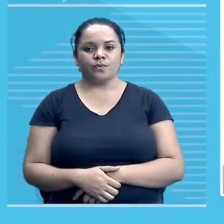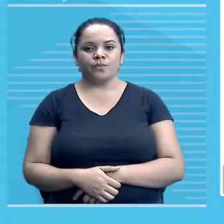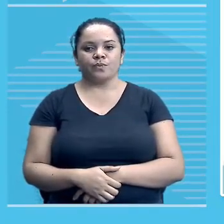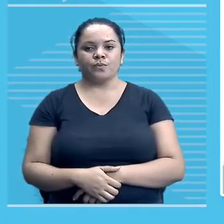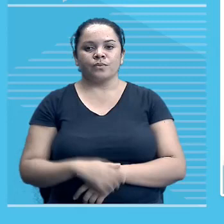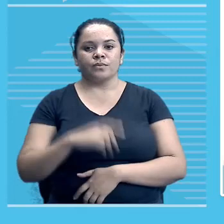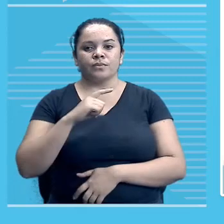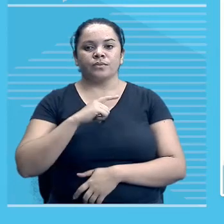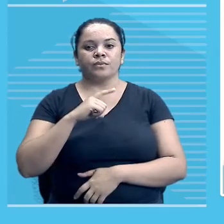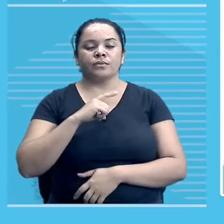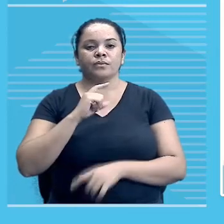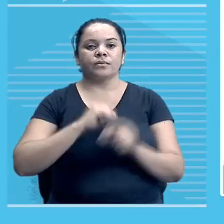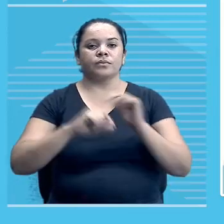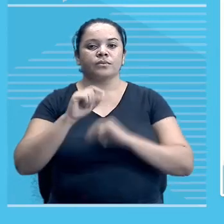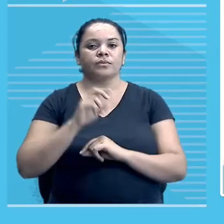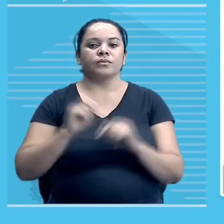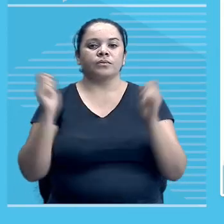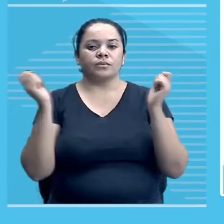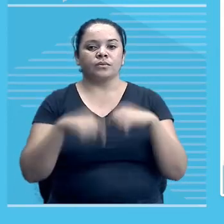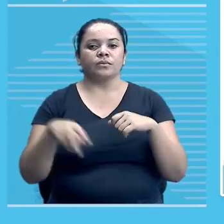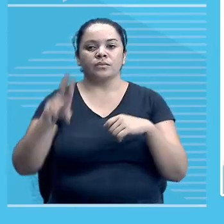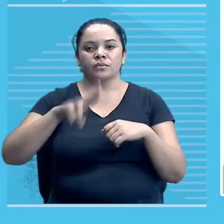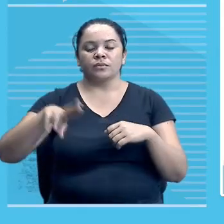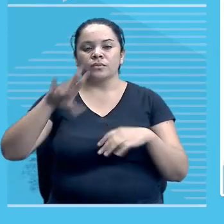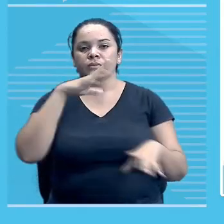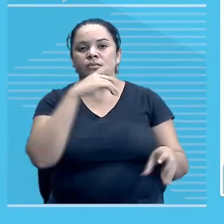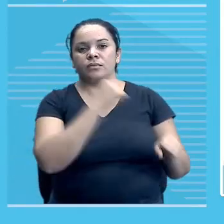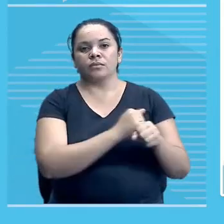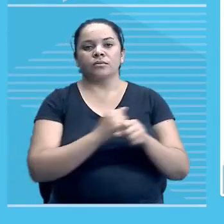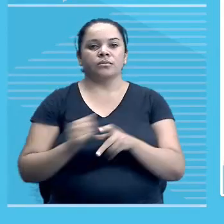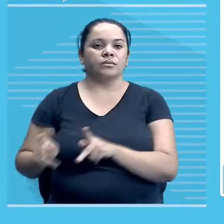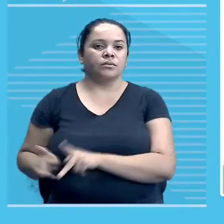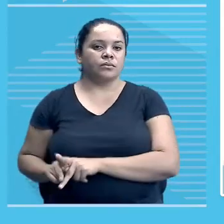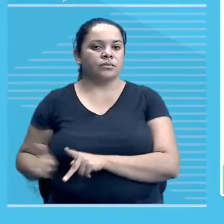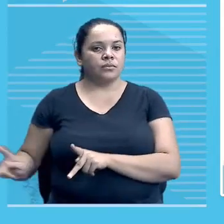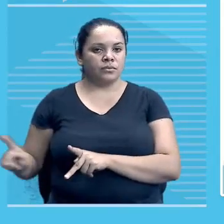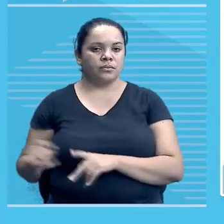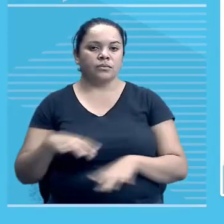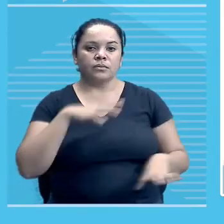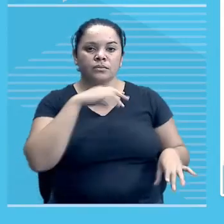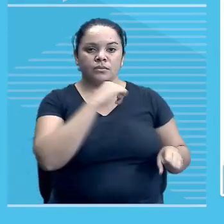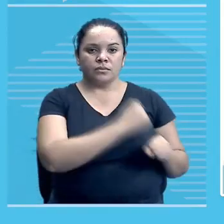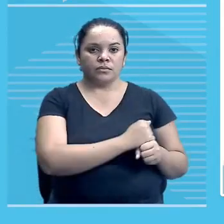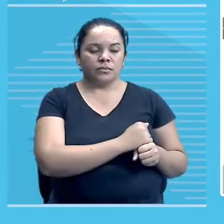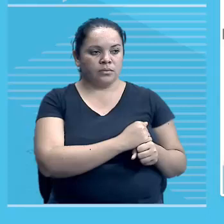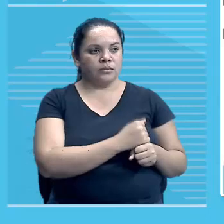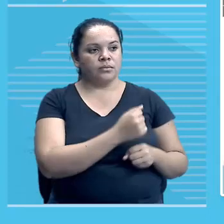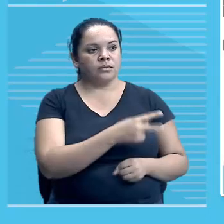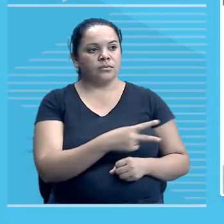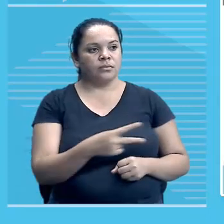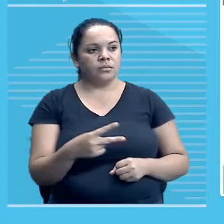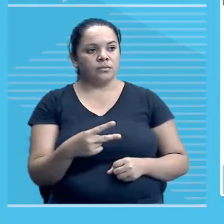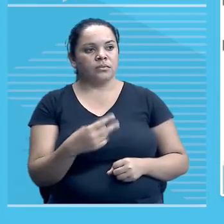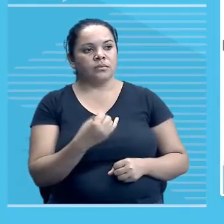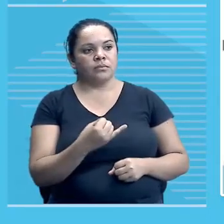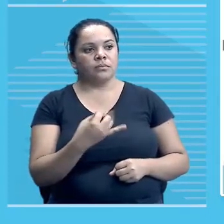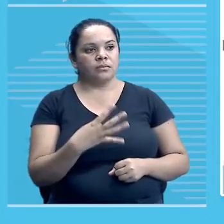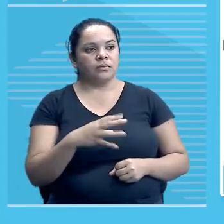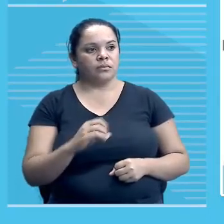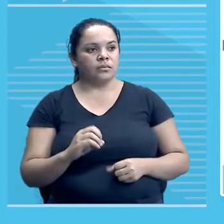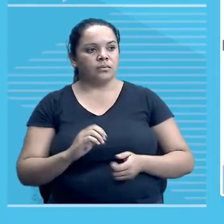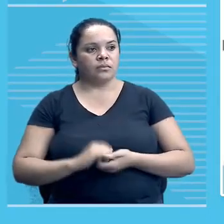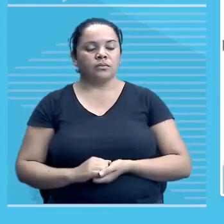nós temos aqui, dá para a gente usar a fórmula que? Soma e produto. A soma é igual a menos